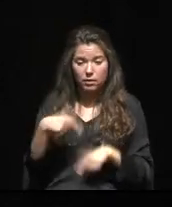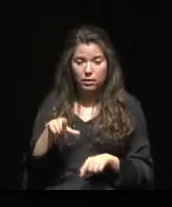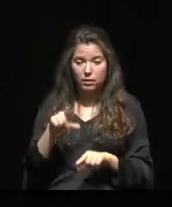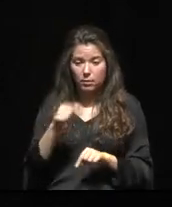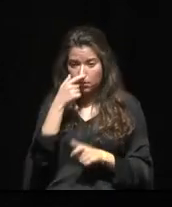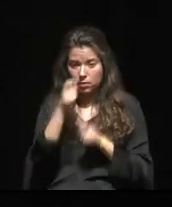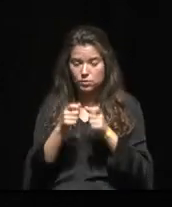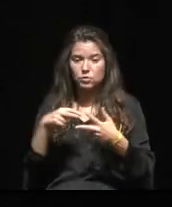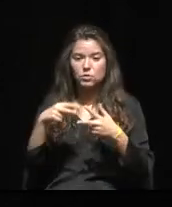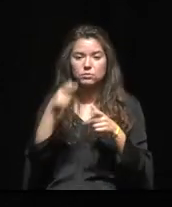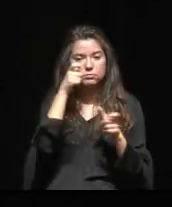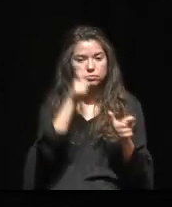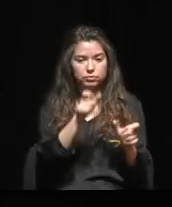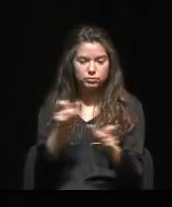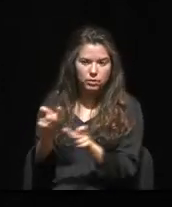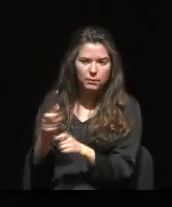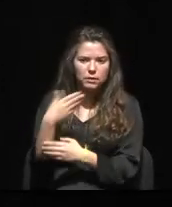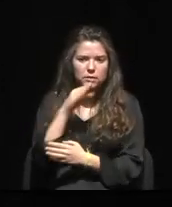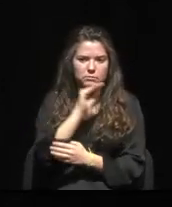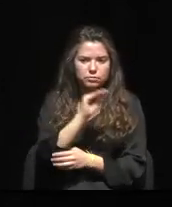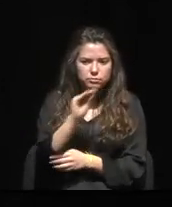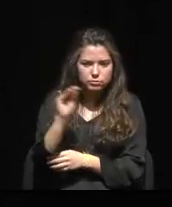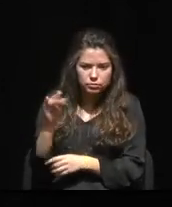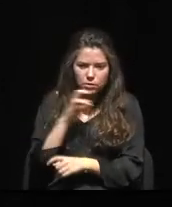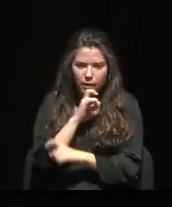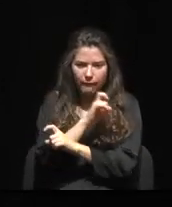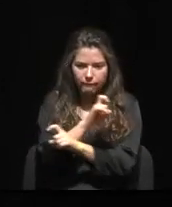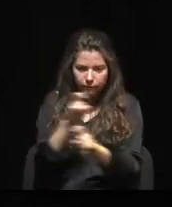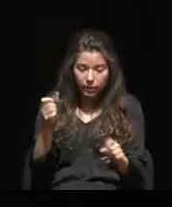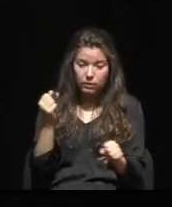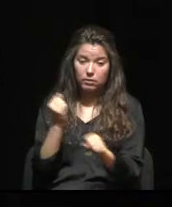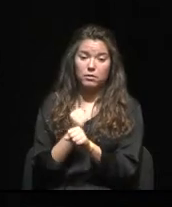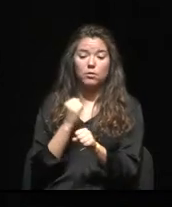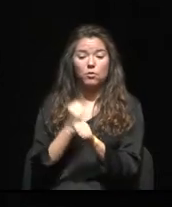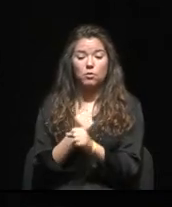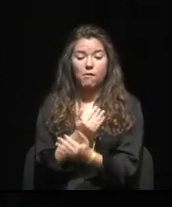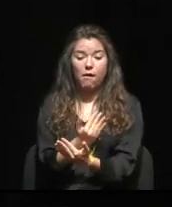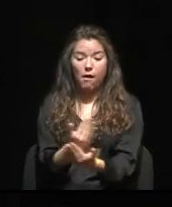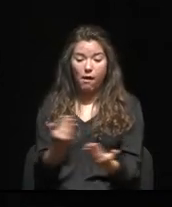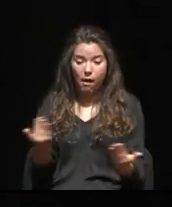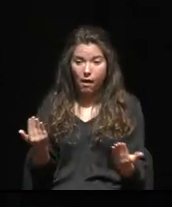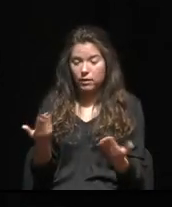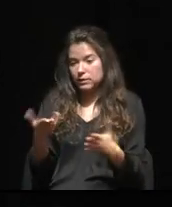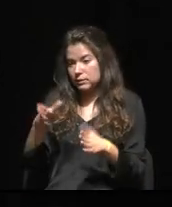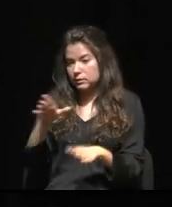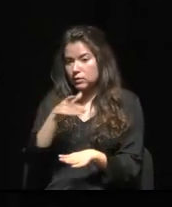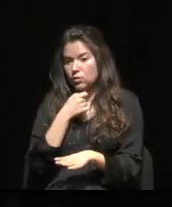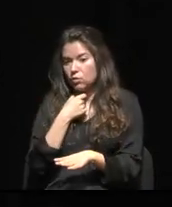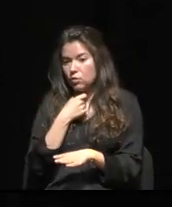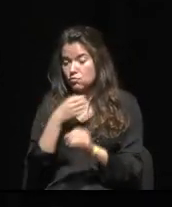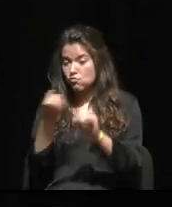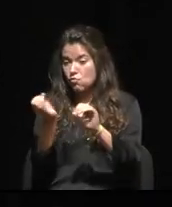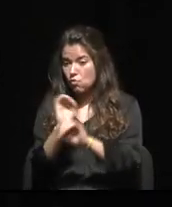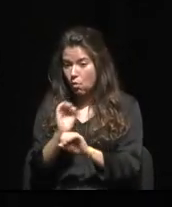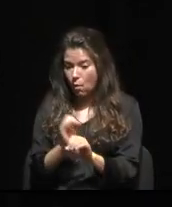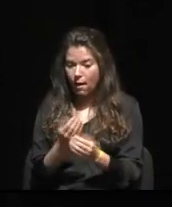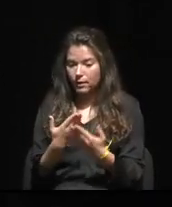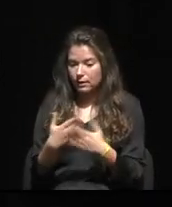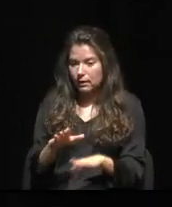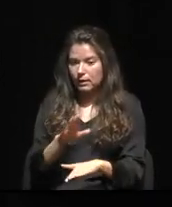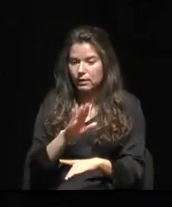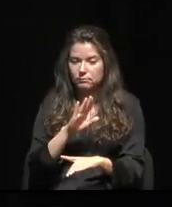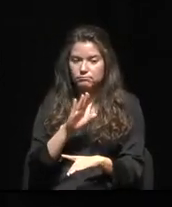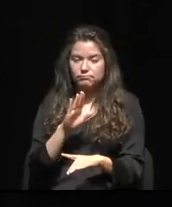chamadas de atenção relativamente ao facto de existirem trabalhadores a exercir em funções sem a devida habilitação e sem poderes para